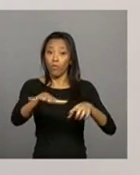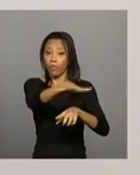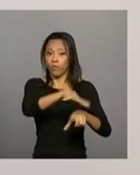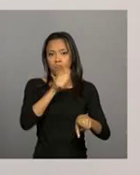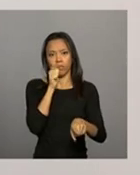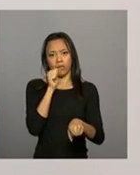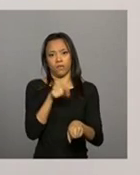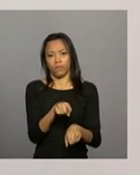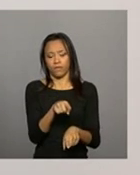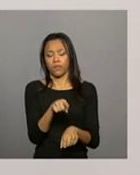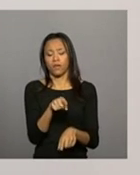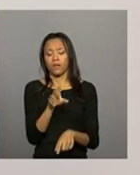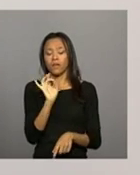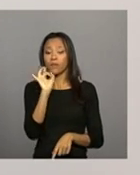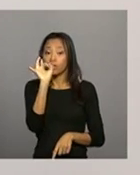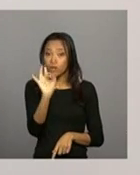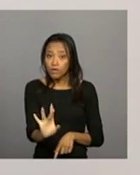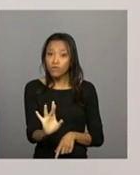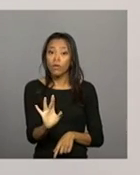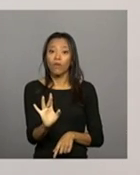E é só um trabalho